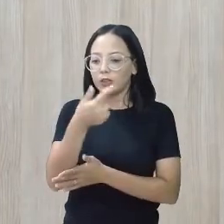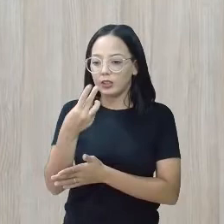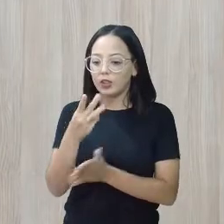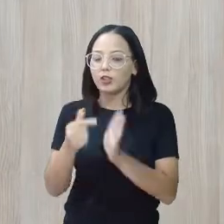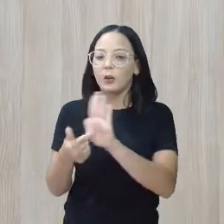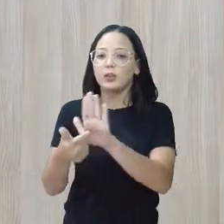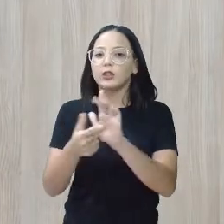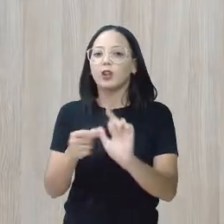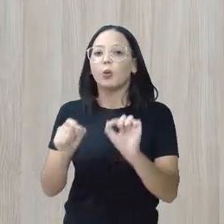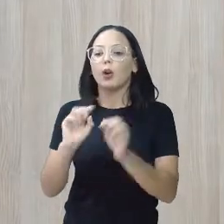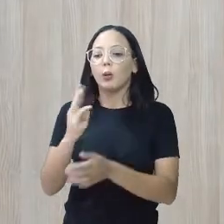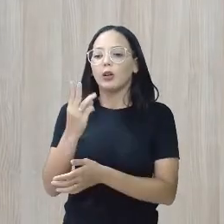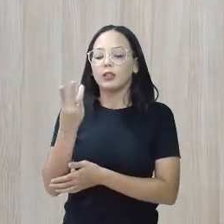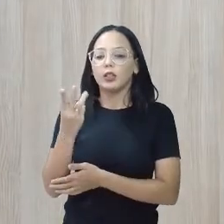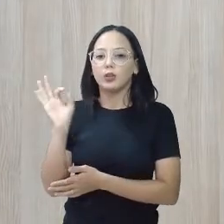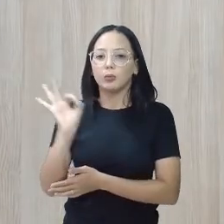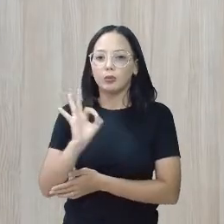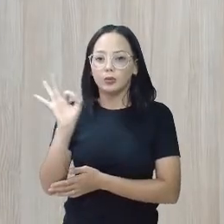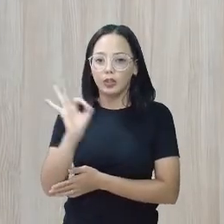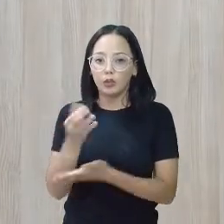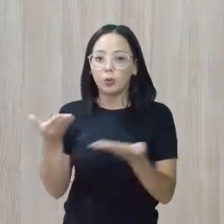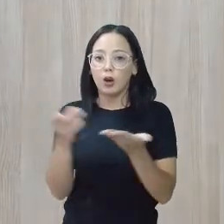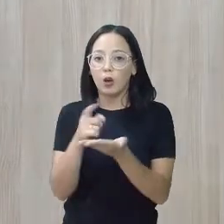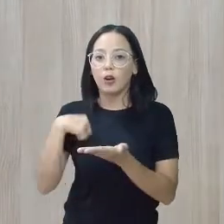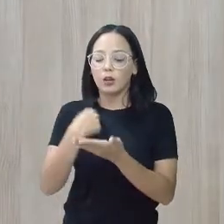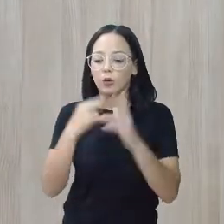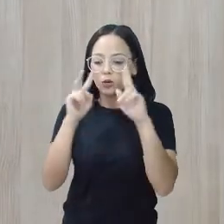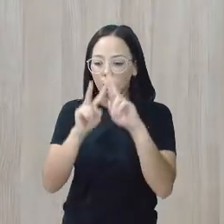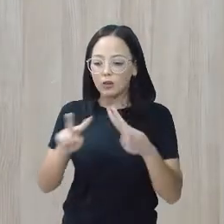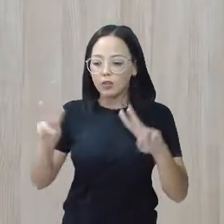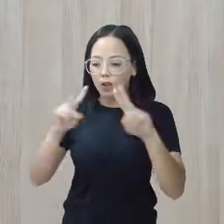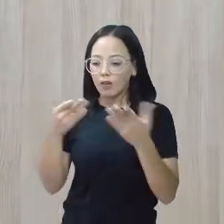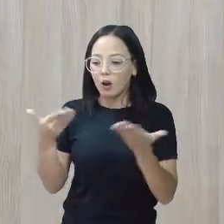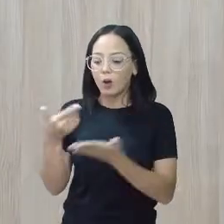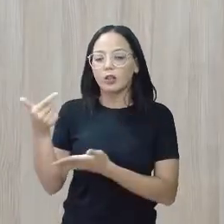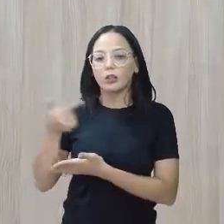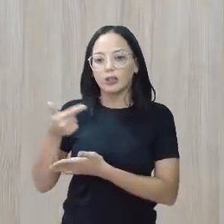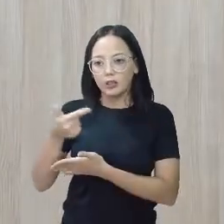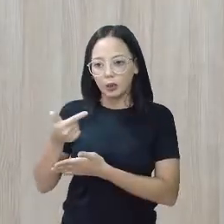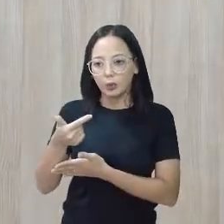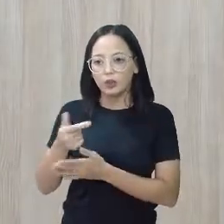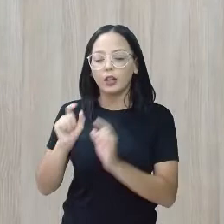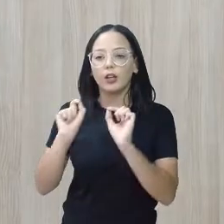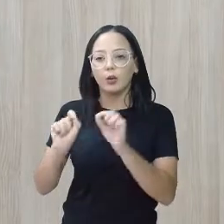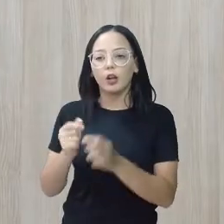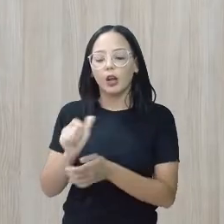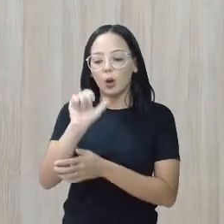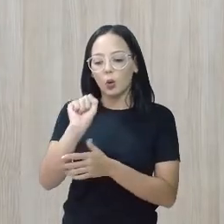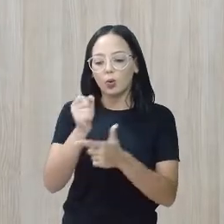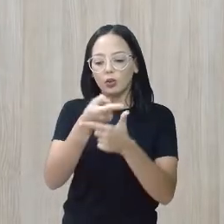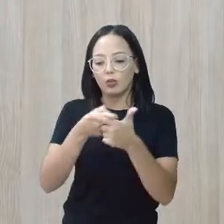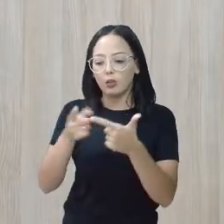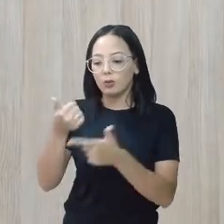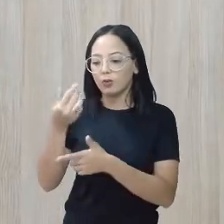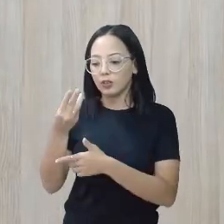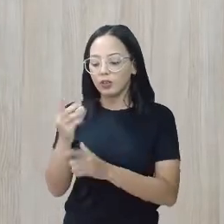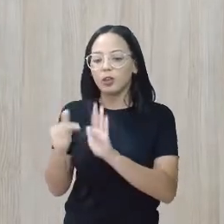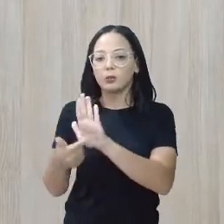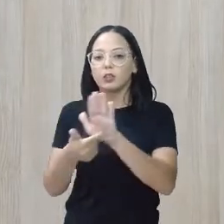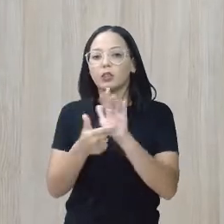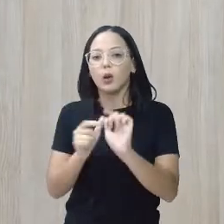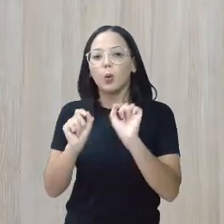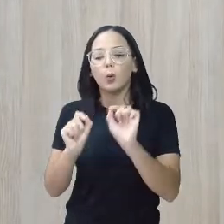representam 43%. Agora, a gente vai observar a segunda frequência, que são 8 dividido para 23, vai